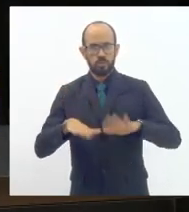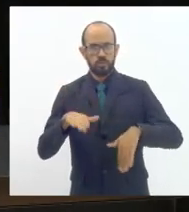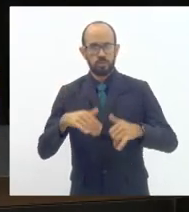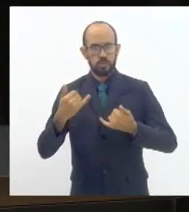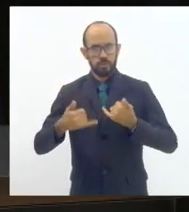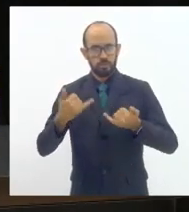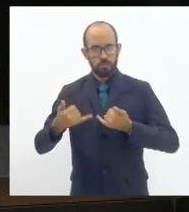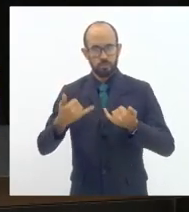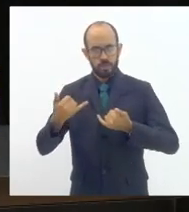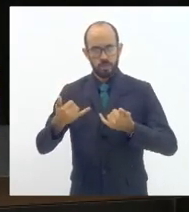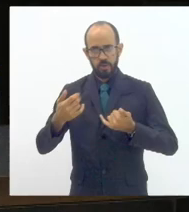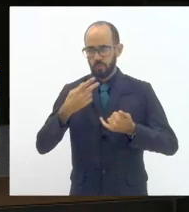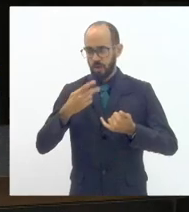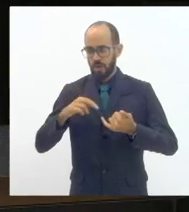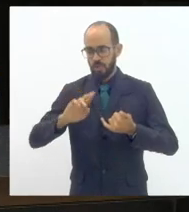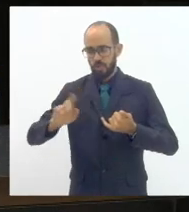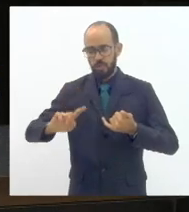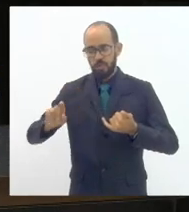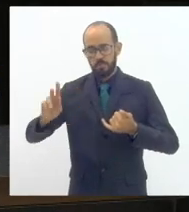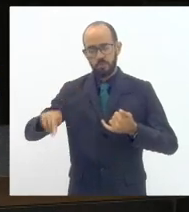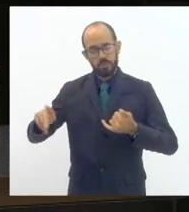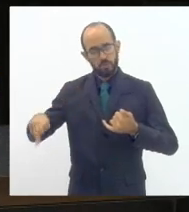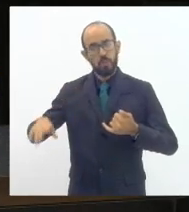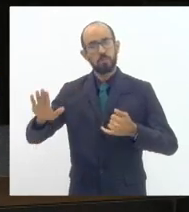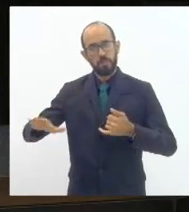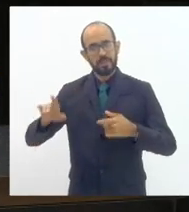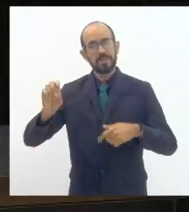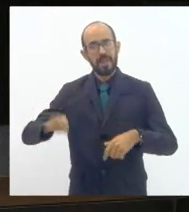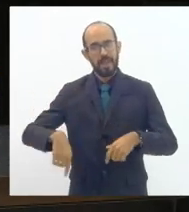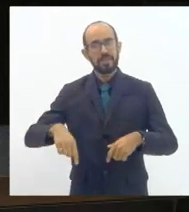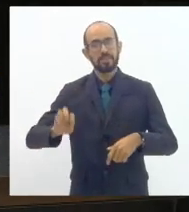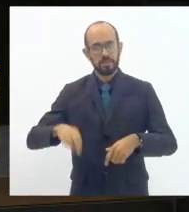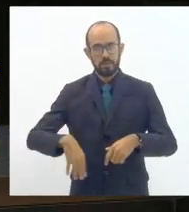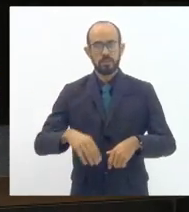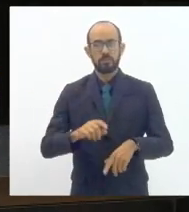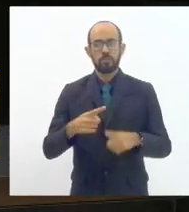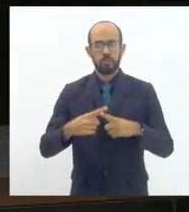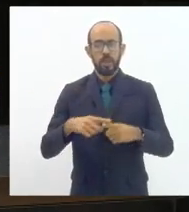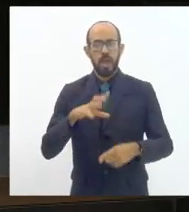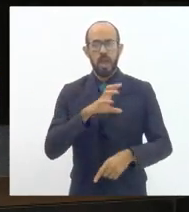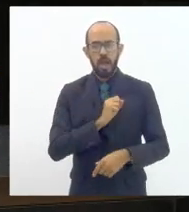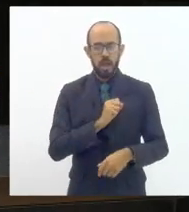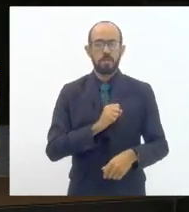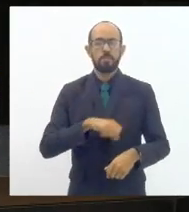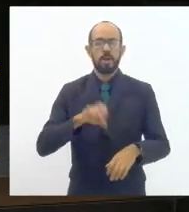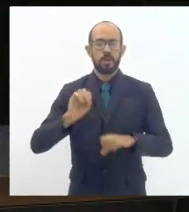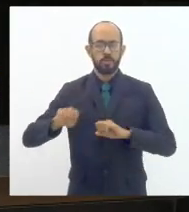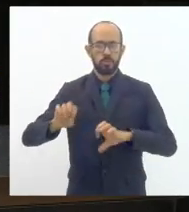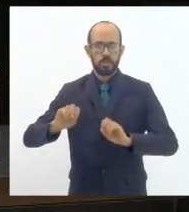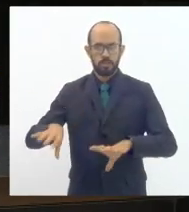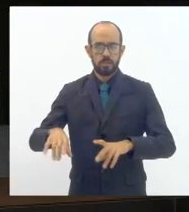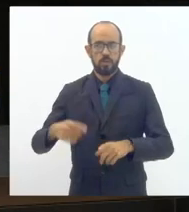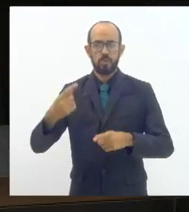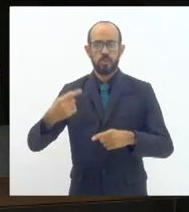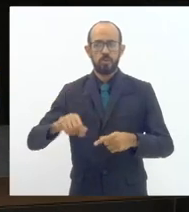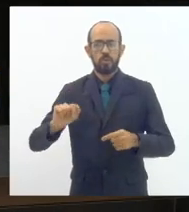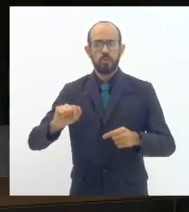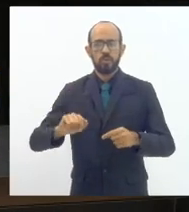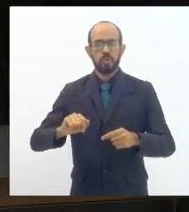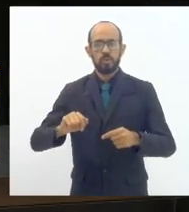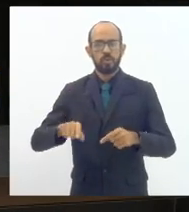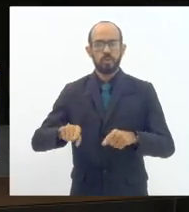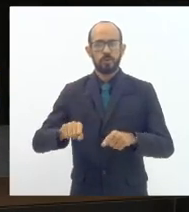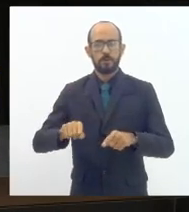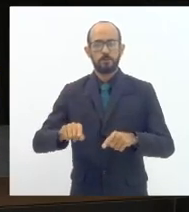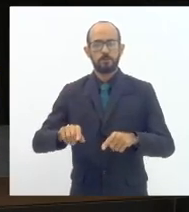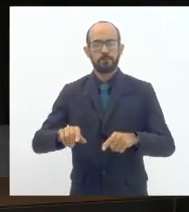professor, mas é professor, porque quem trabalha com educação, ama educação, também está aí relacionado ao ato de ensinar. E